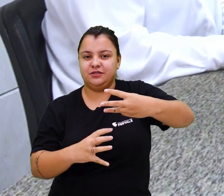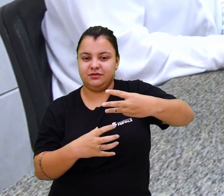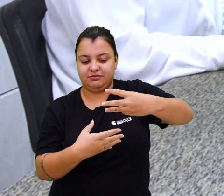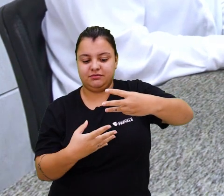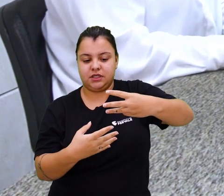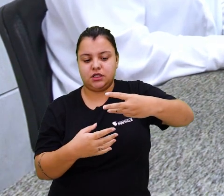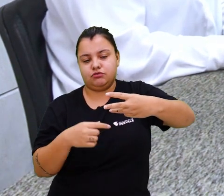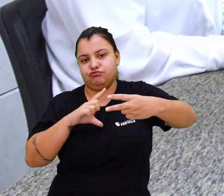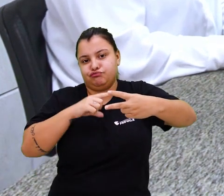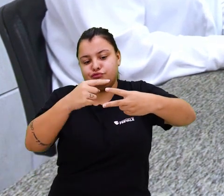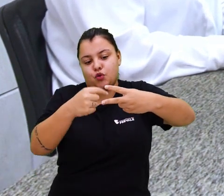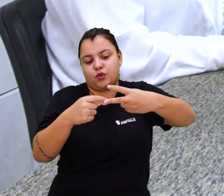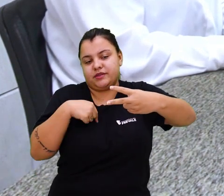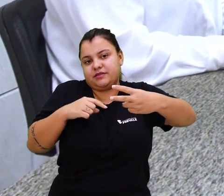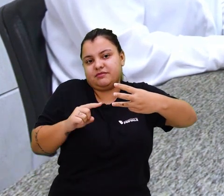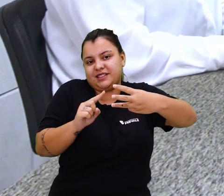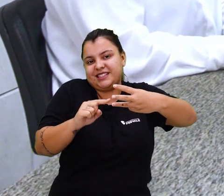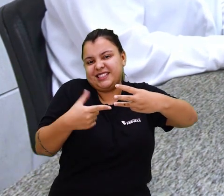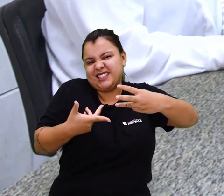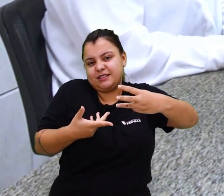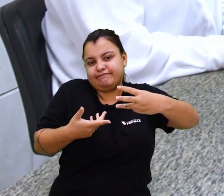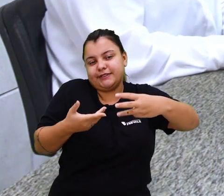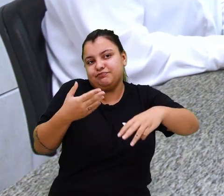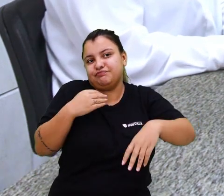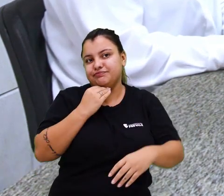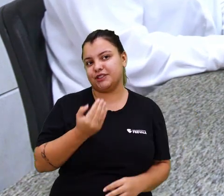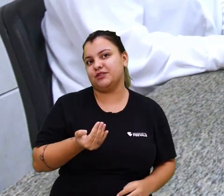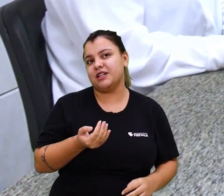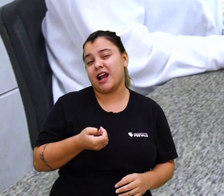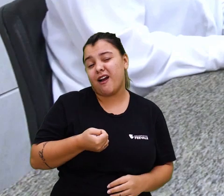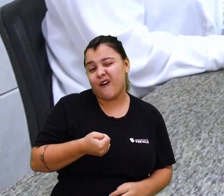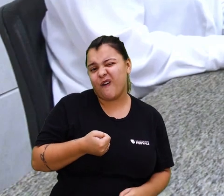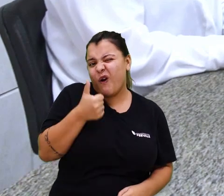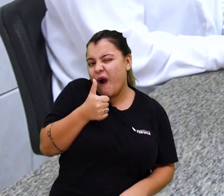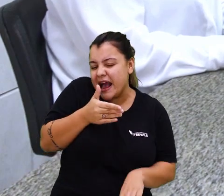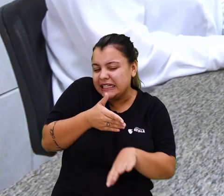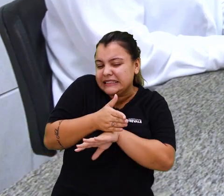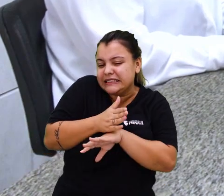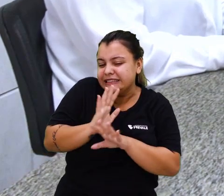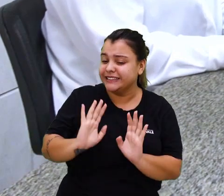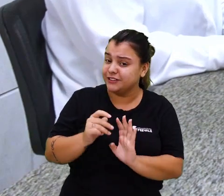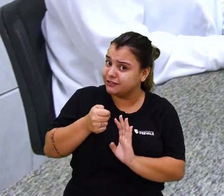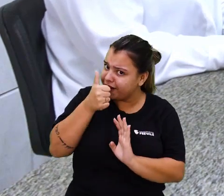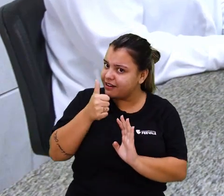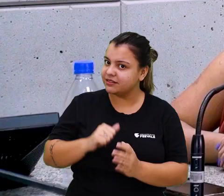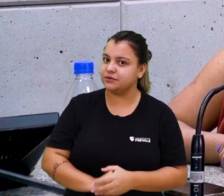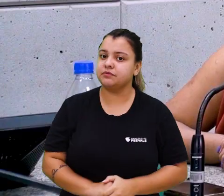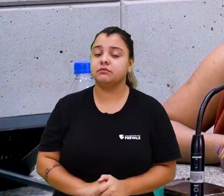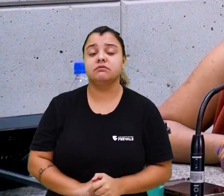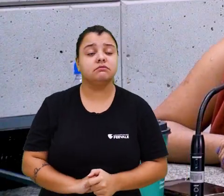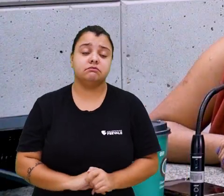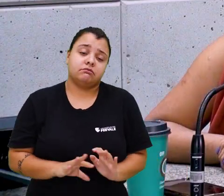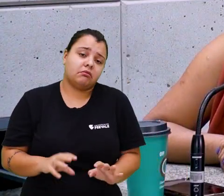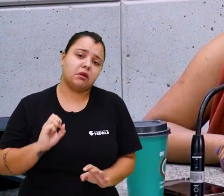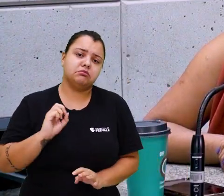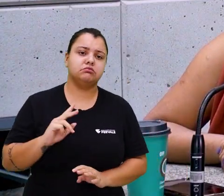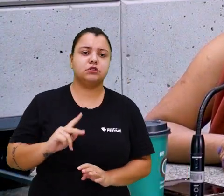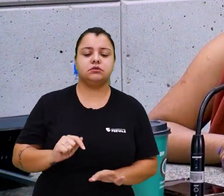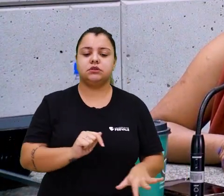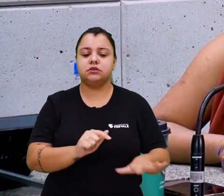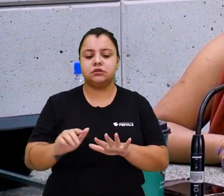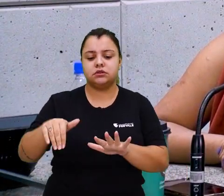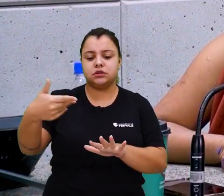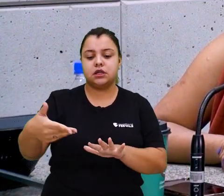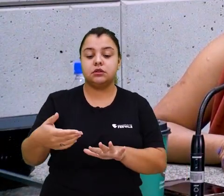então tipo assim tinham duas vagas Eu Fiquei em terceiro lugar sim ia falar ah foi quase ali não rolou mas foi quase daí na outra semana